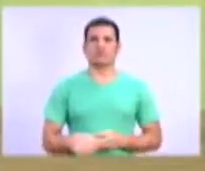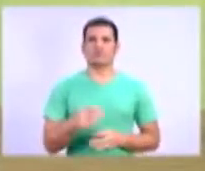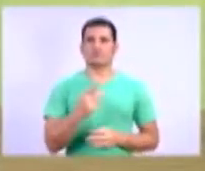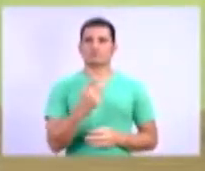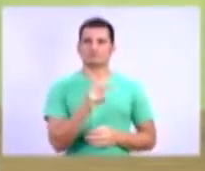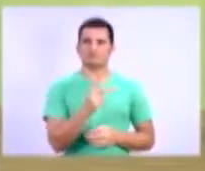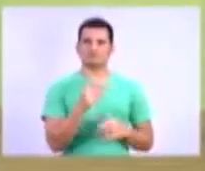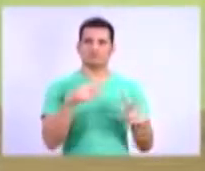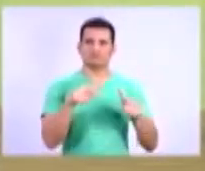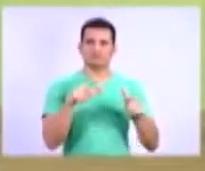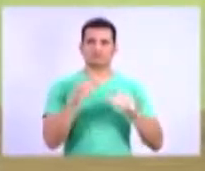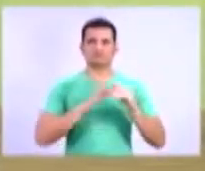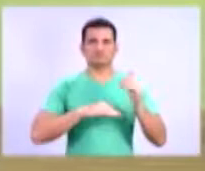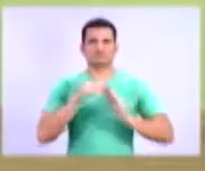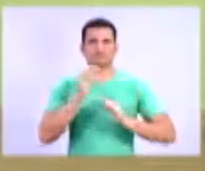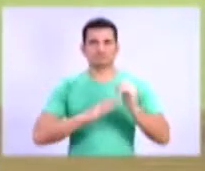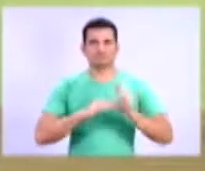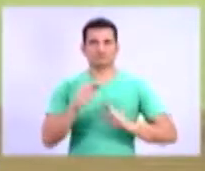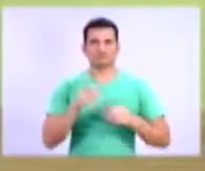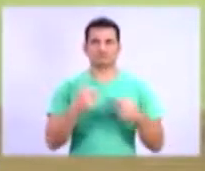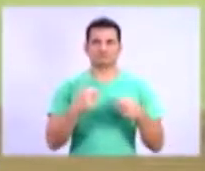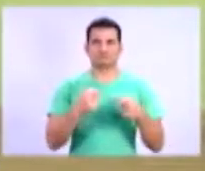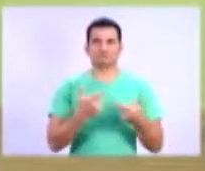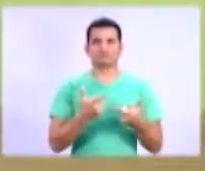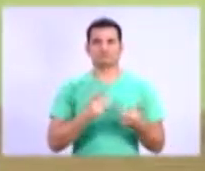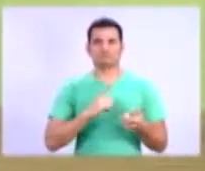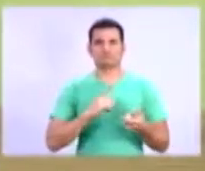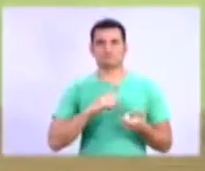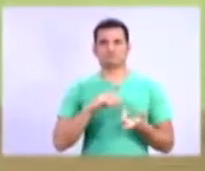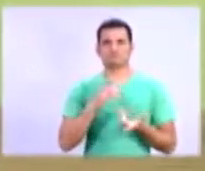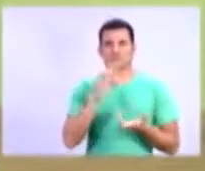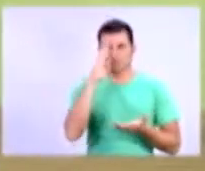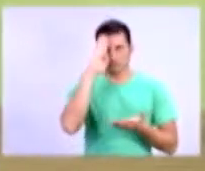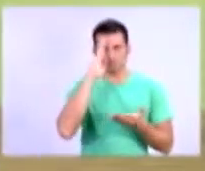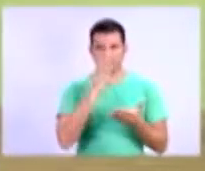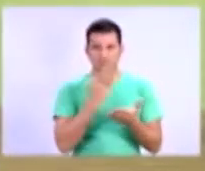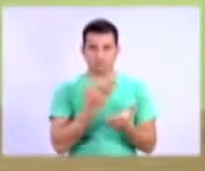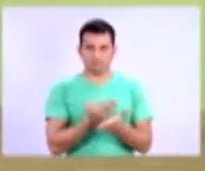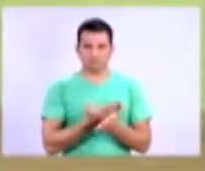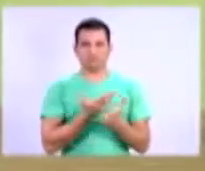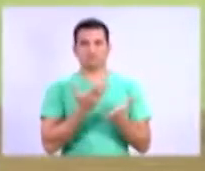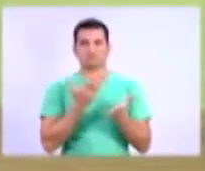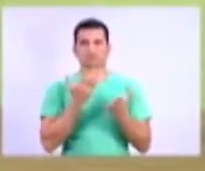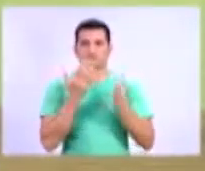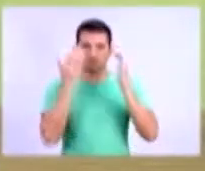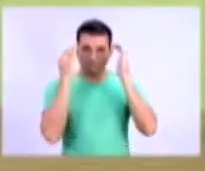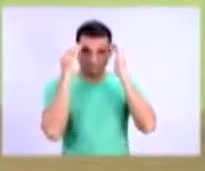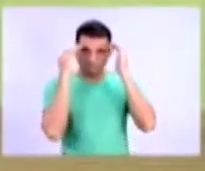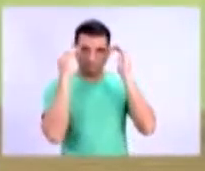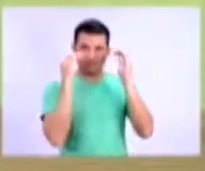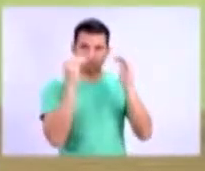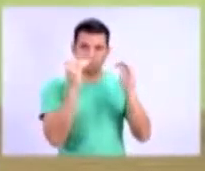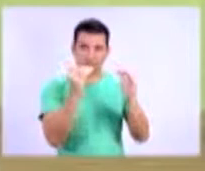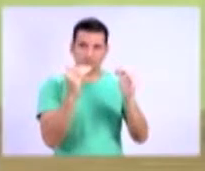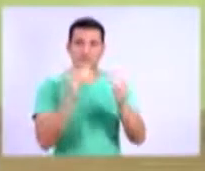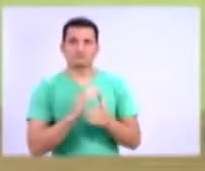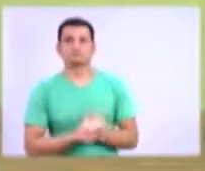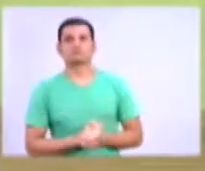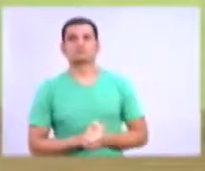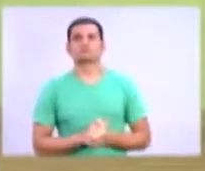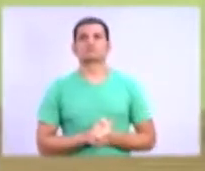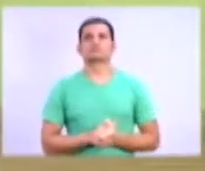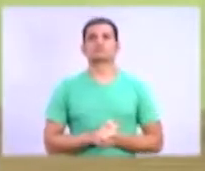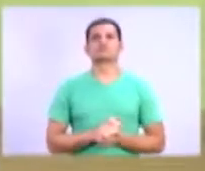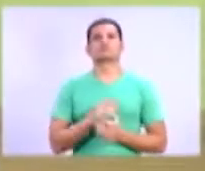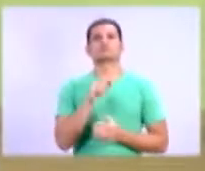função, o profissional deve zelar pela integridade, confiança e lealdade. Sendo assim, poderá contemplar